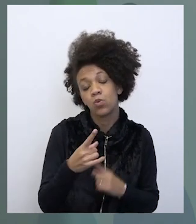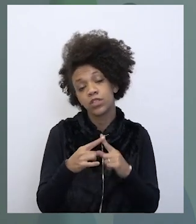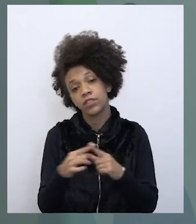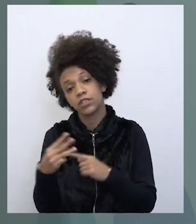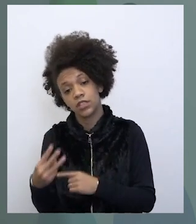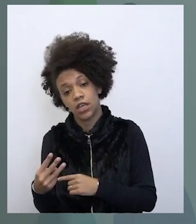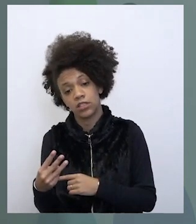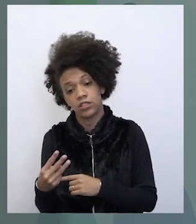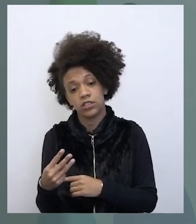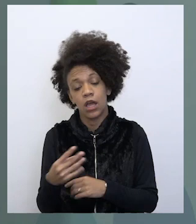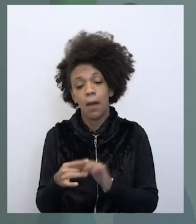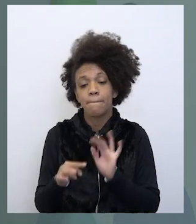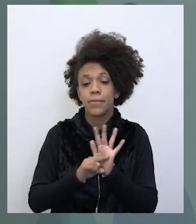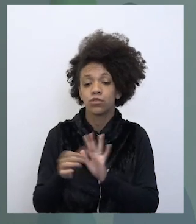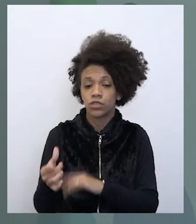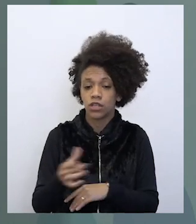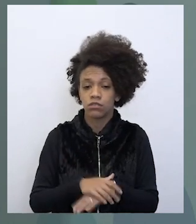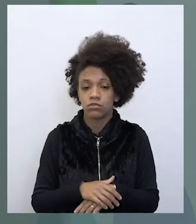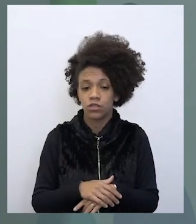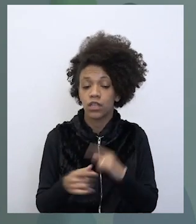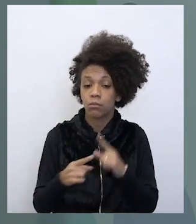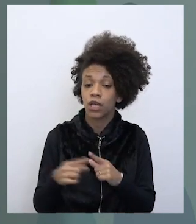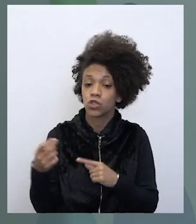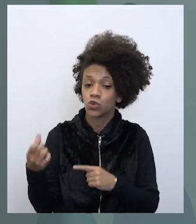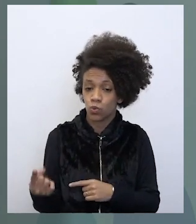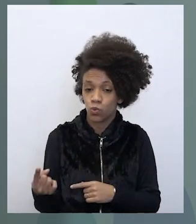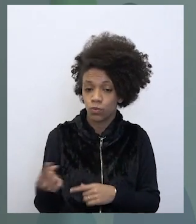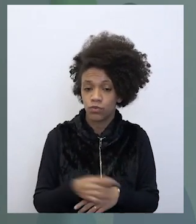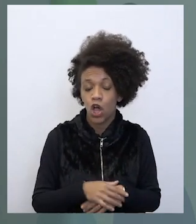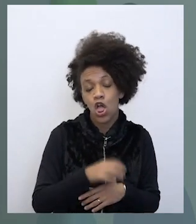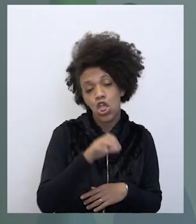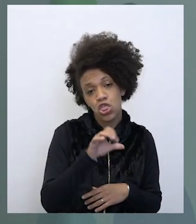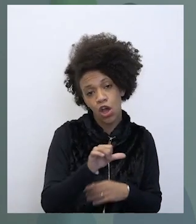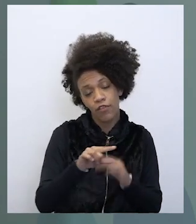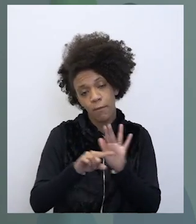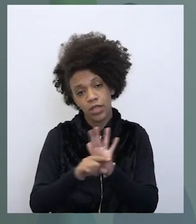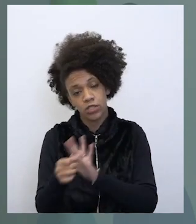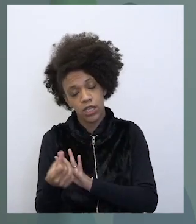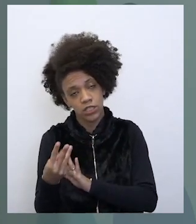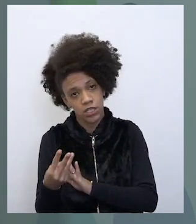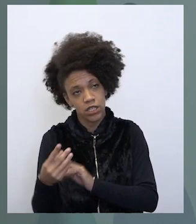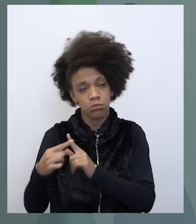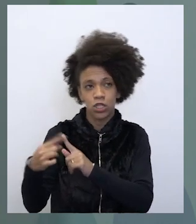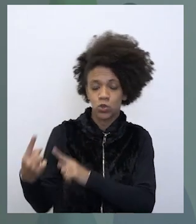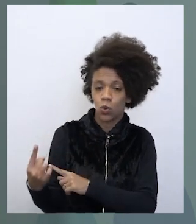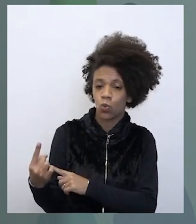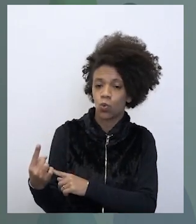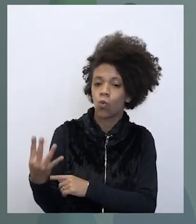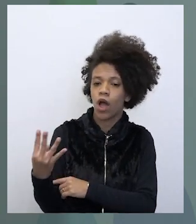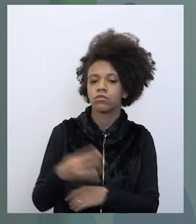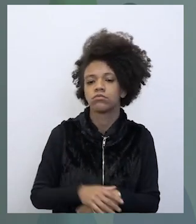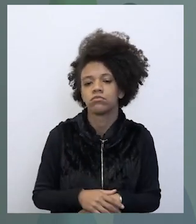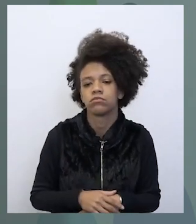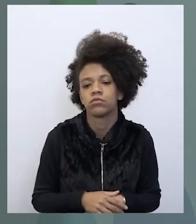sinais diferentes, menos 6. E mais 1. 9 menos 6, 3. 3 mais 1, 4. Formei